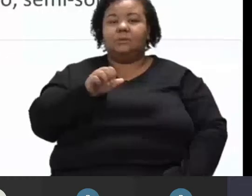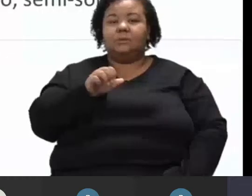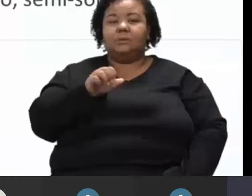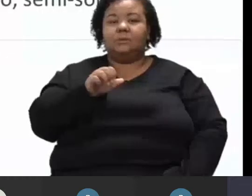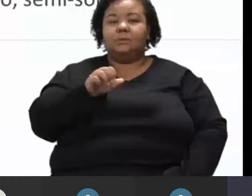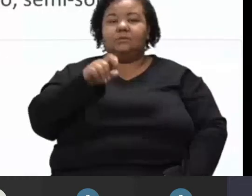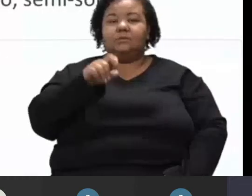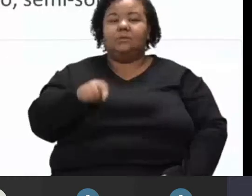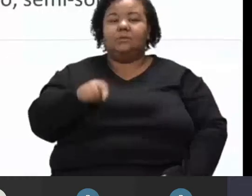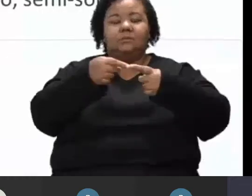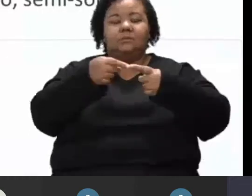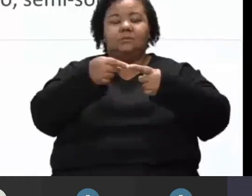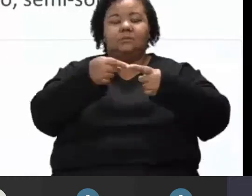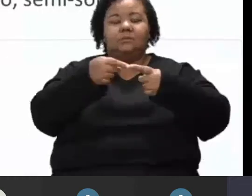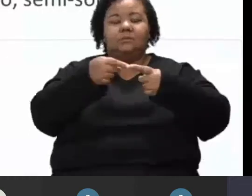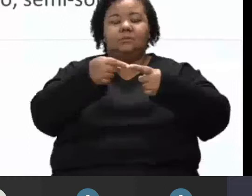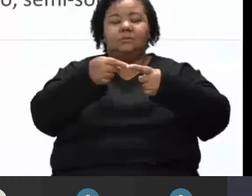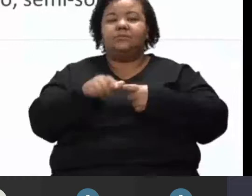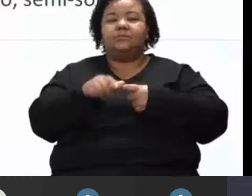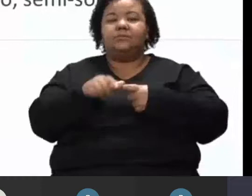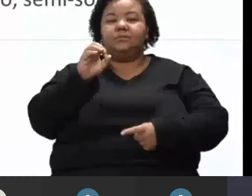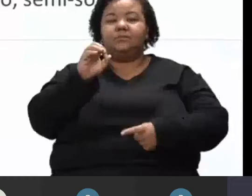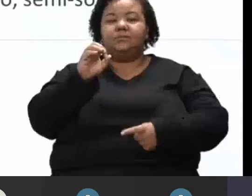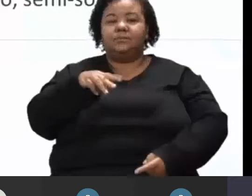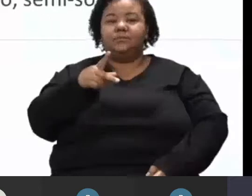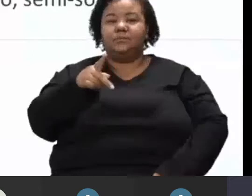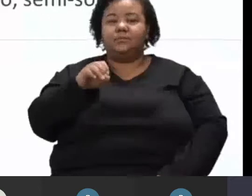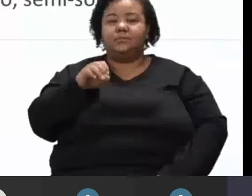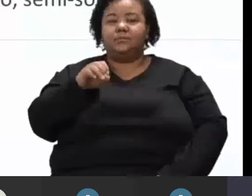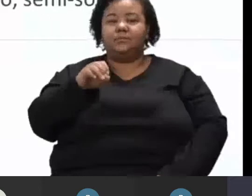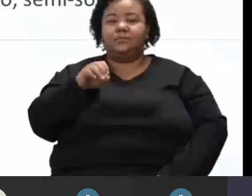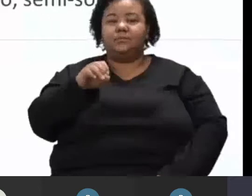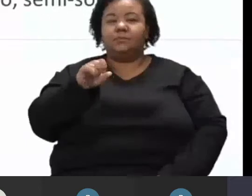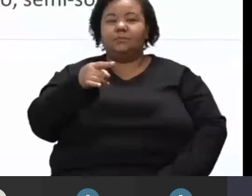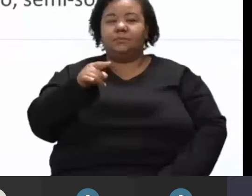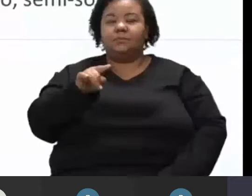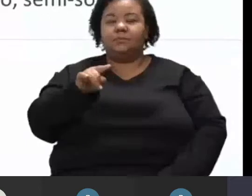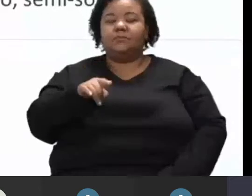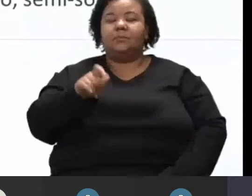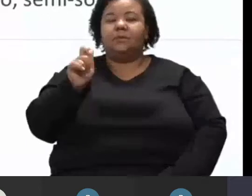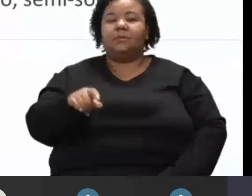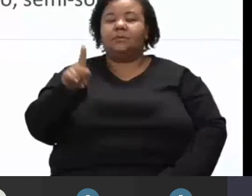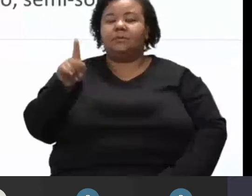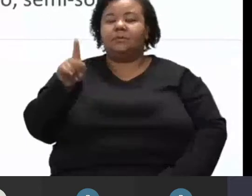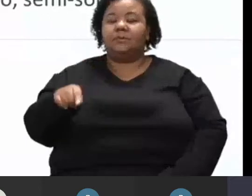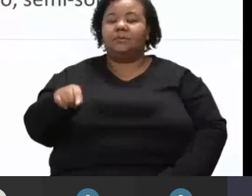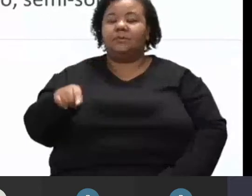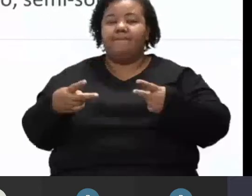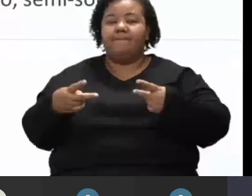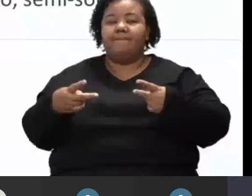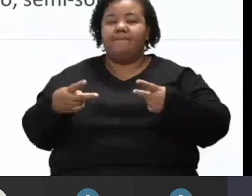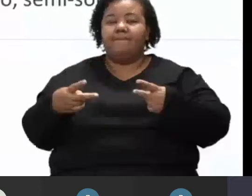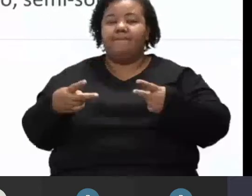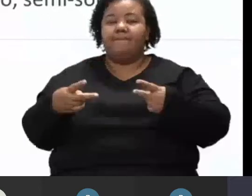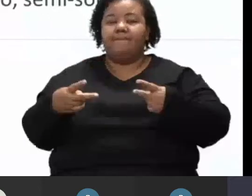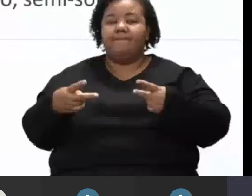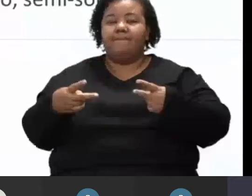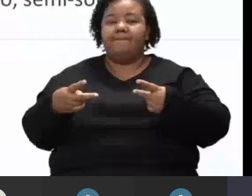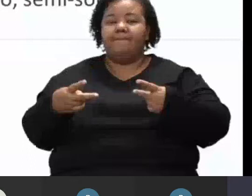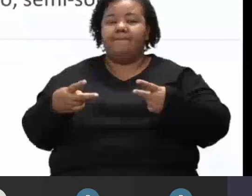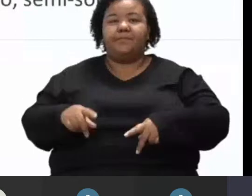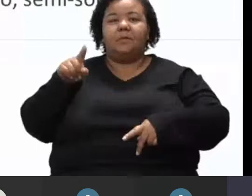sua composição. De acordo com a composição, ele pode ser classificado em natural. Natural, ele pode ser